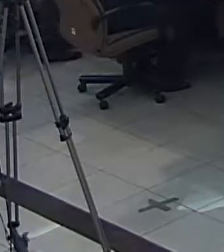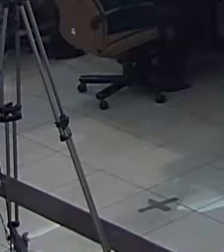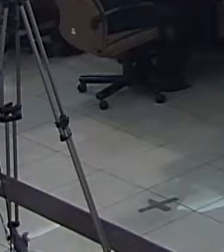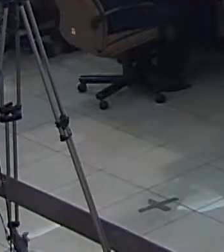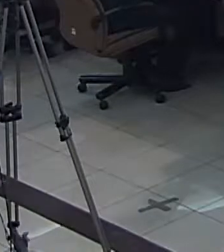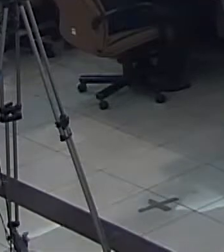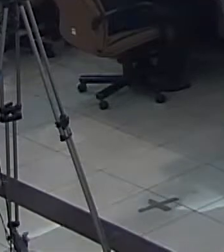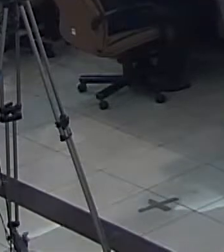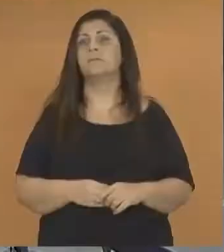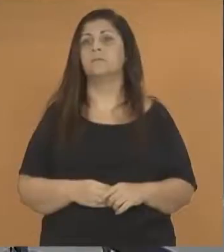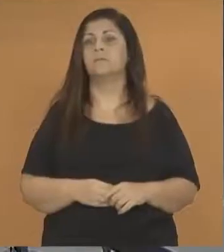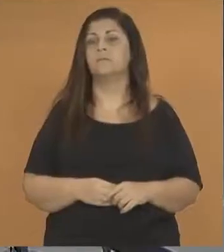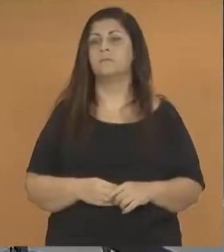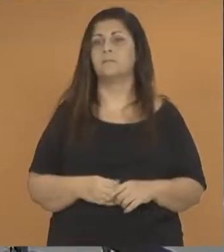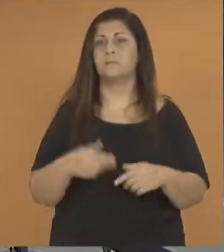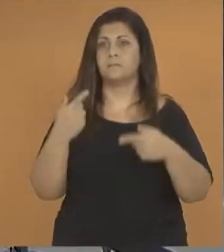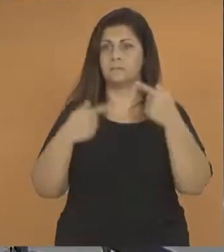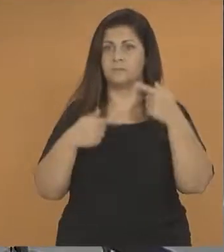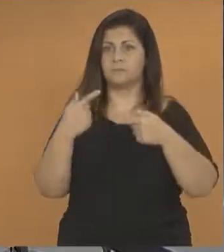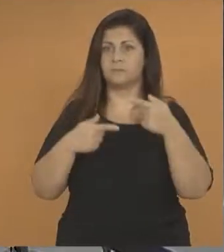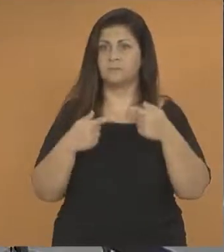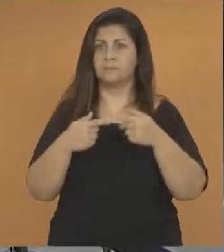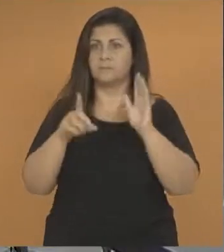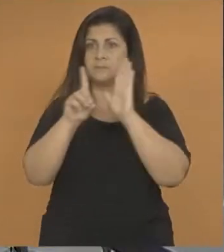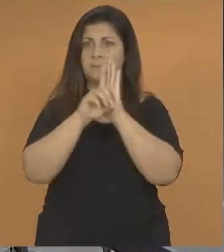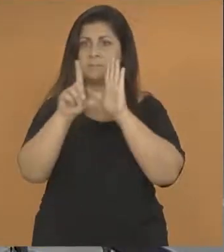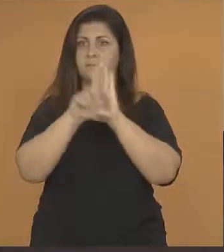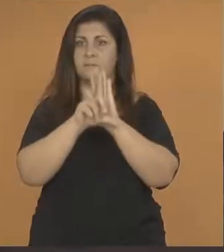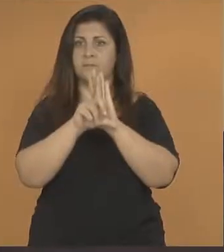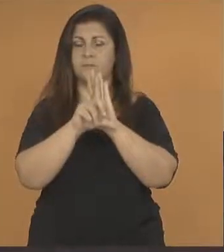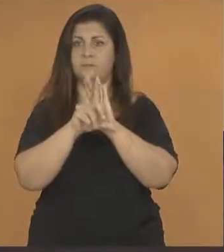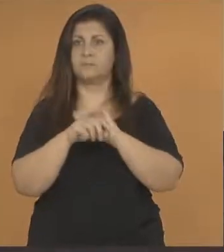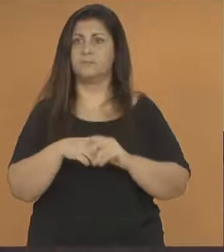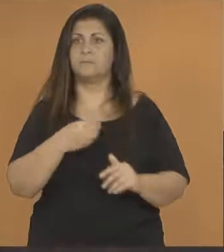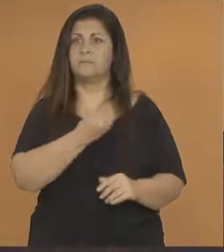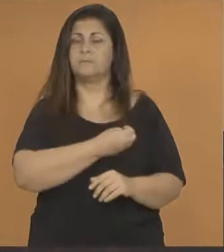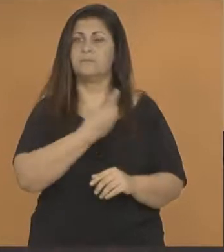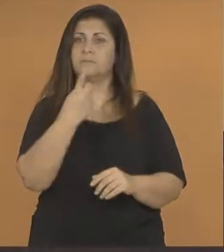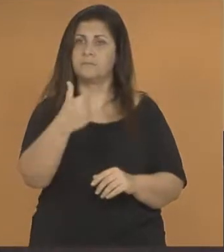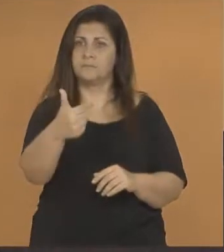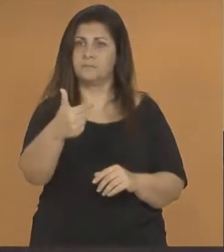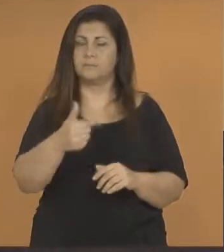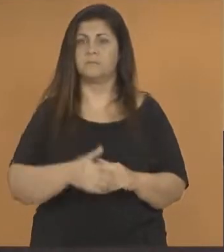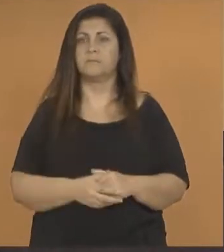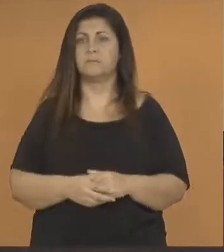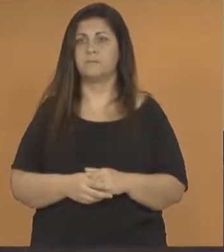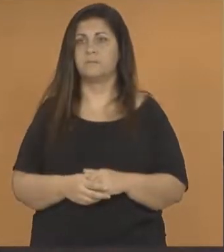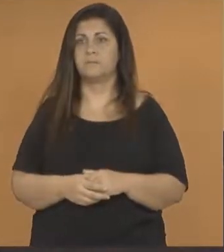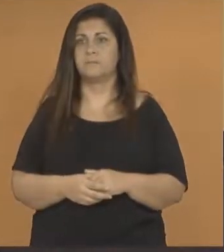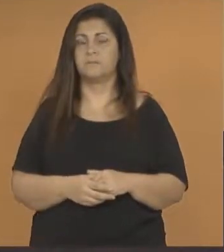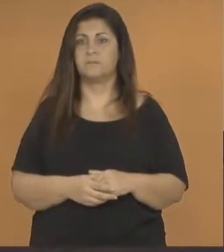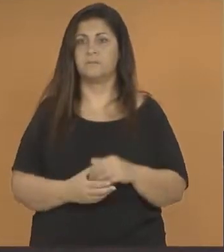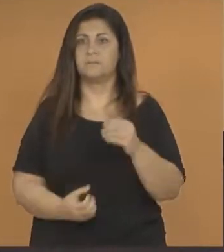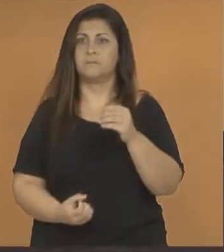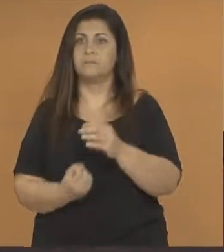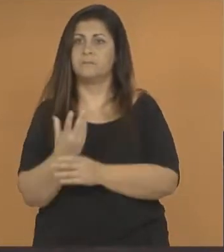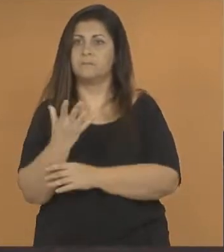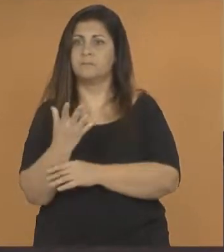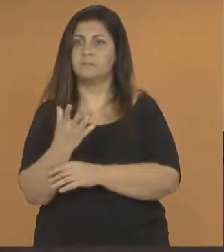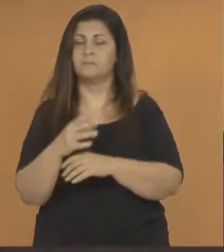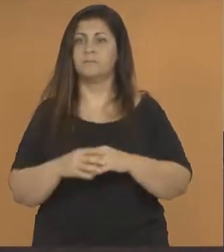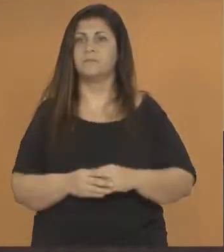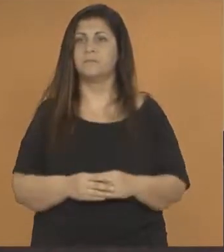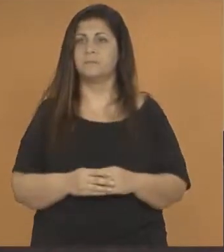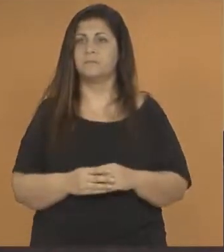Discussão única do projeto de decreto legislativo número 12 de 2017 dispõe sobre a criação, no âmbito da